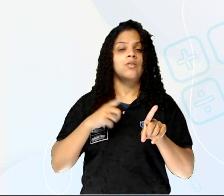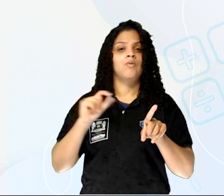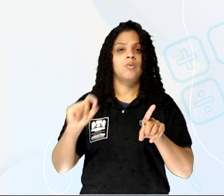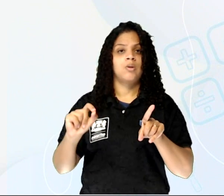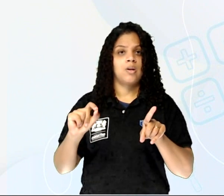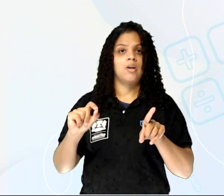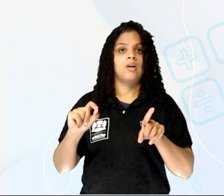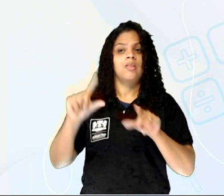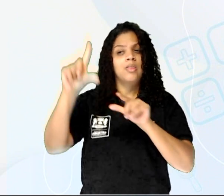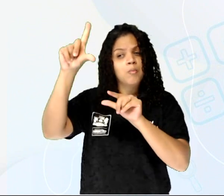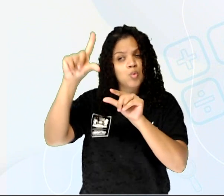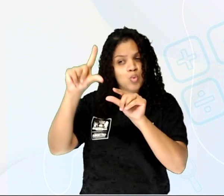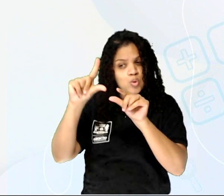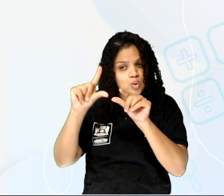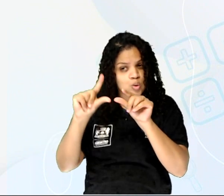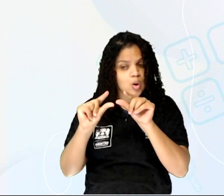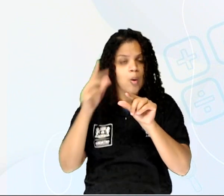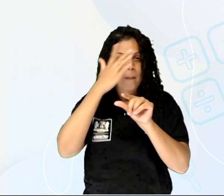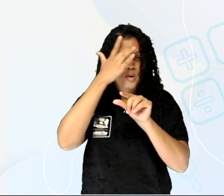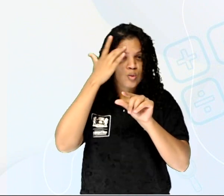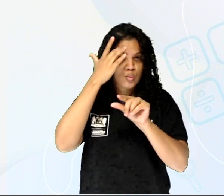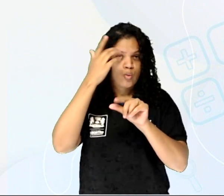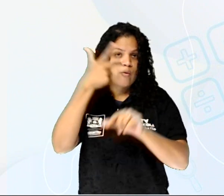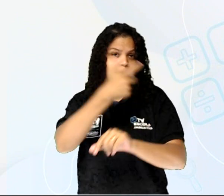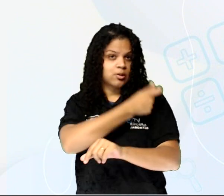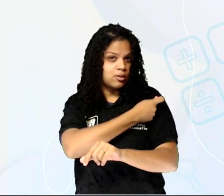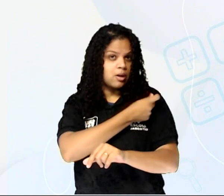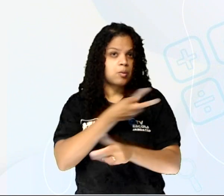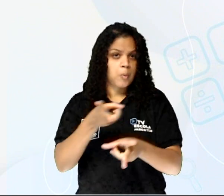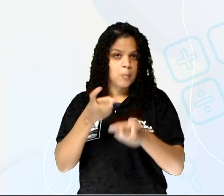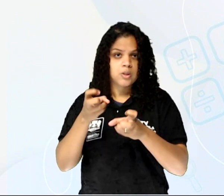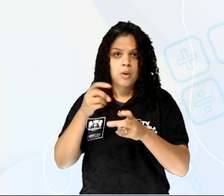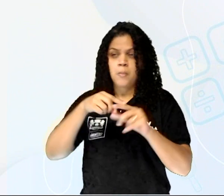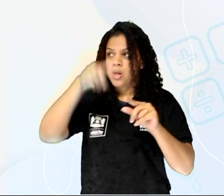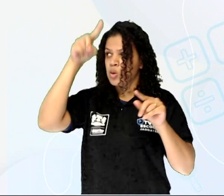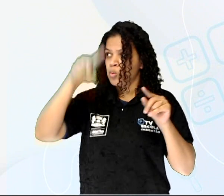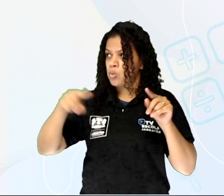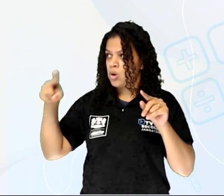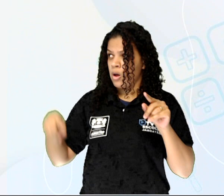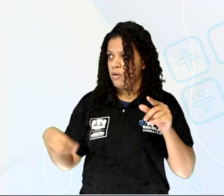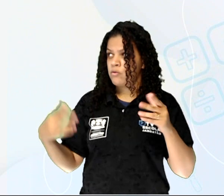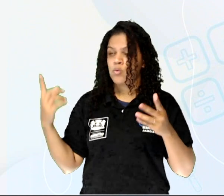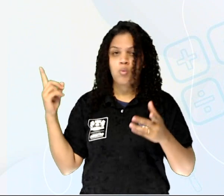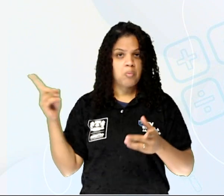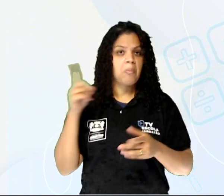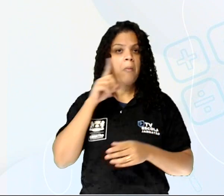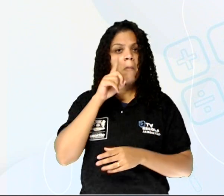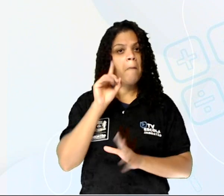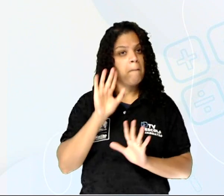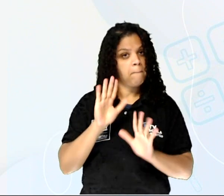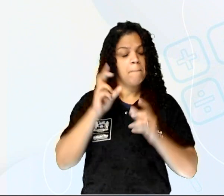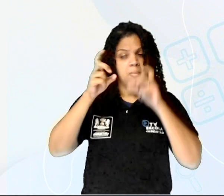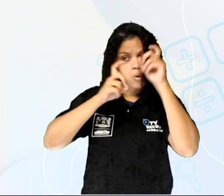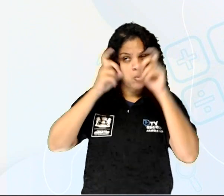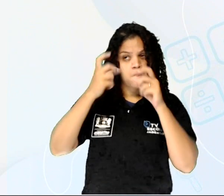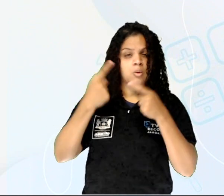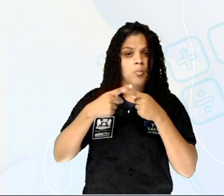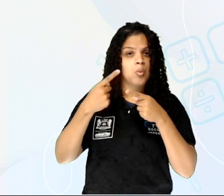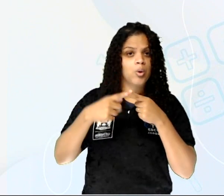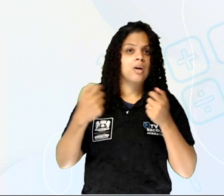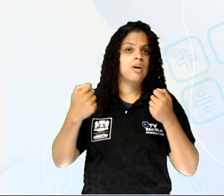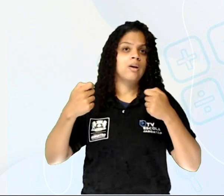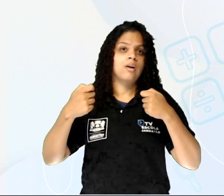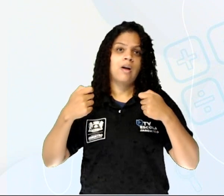vacinados, como a gente pode observar nesse gráfico. Esse fato é preocupante, pois há um temor pela reintrodução de doenças que não foram